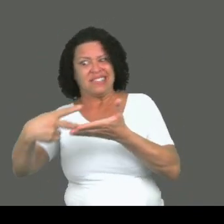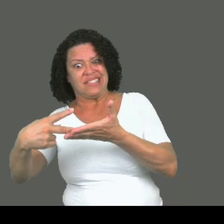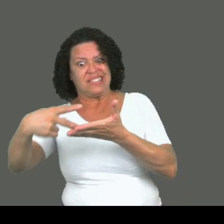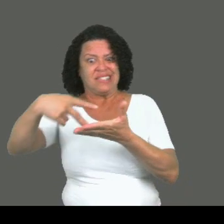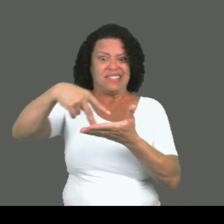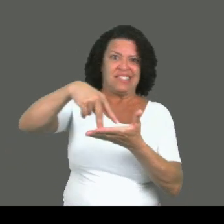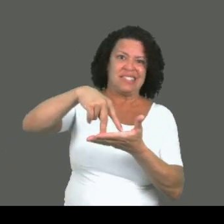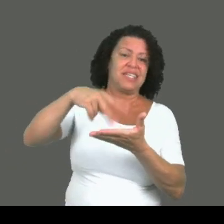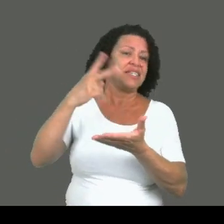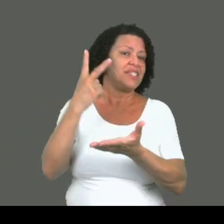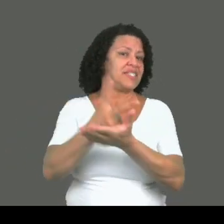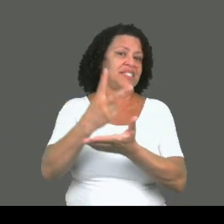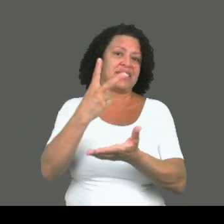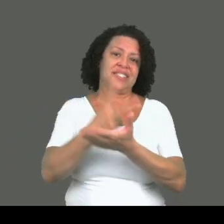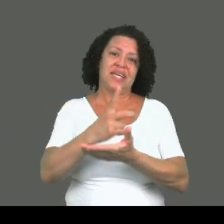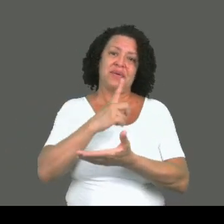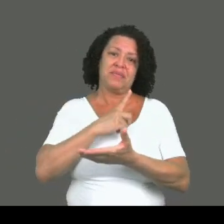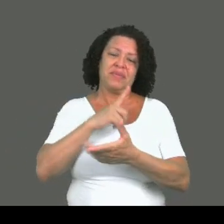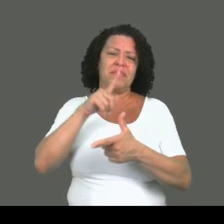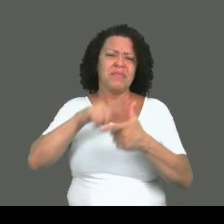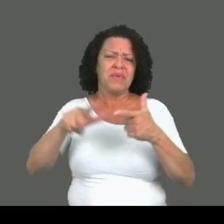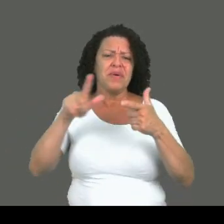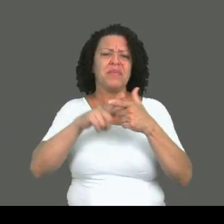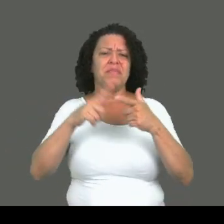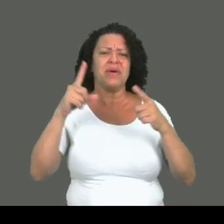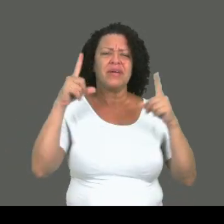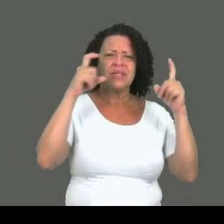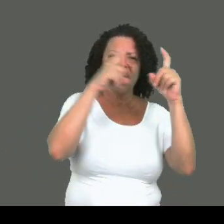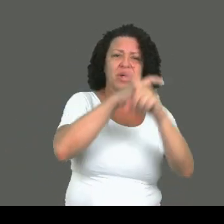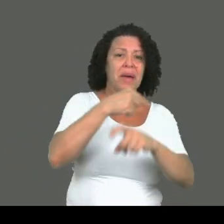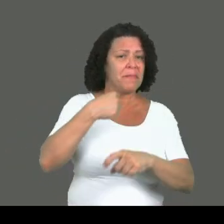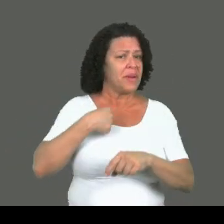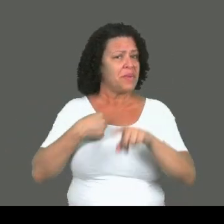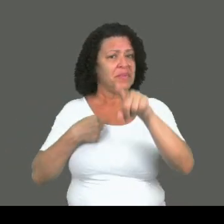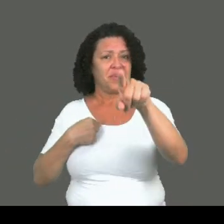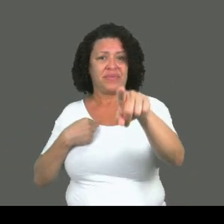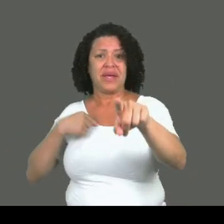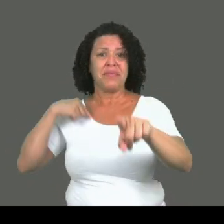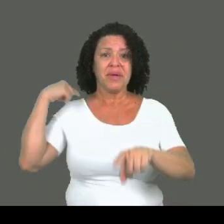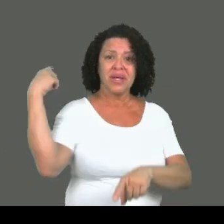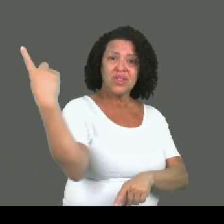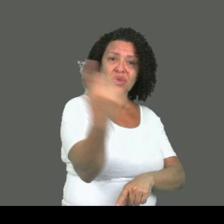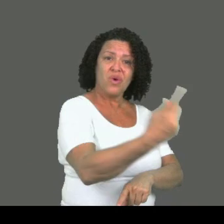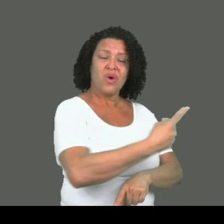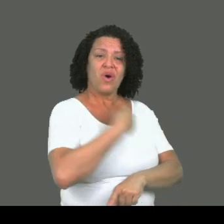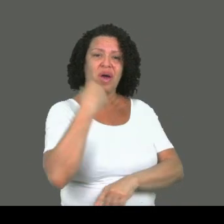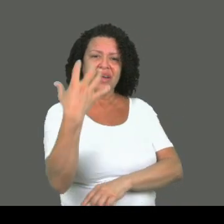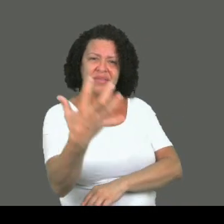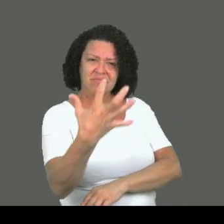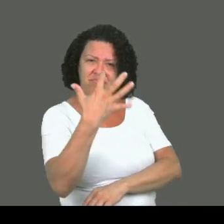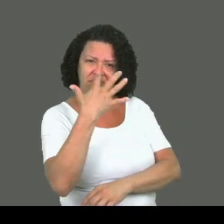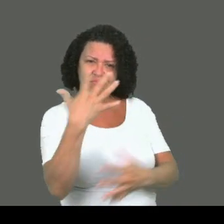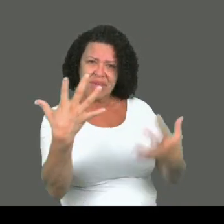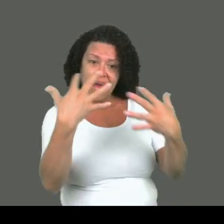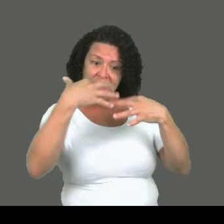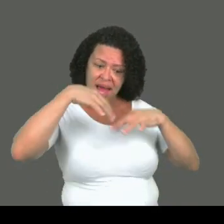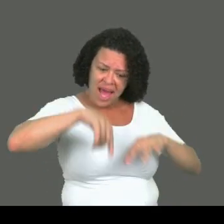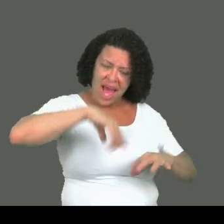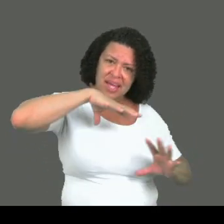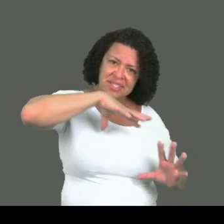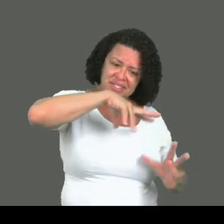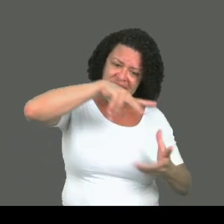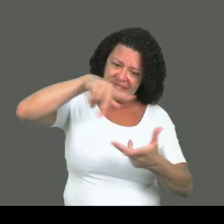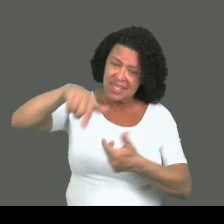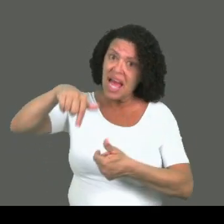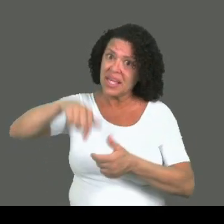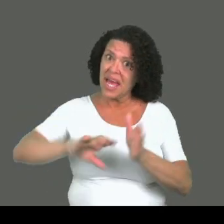existirão. E não é para mim, nem para você que está me assistindo, é para todos. Todos aqueles que estão aqui na Terra, num planeta de